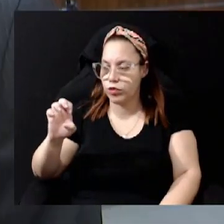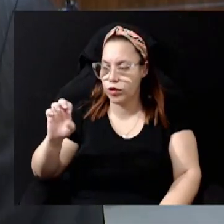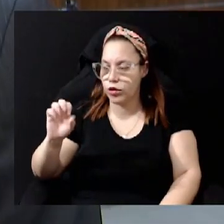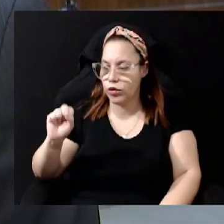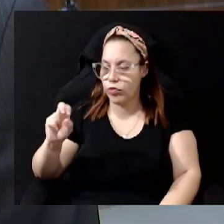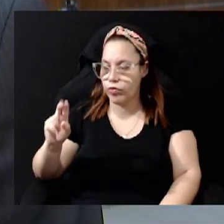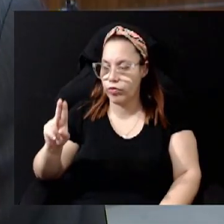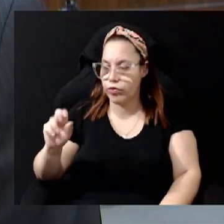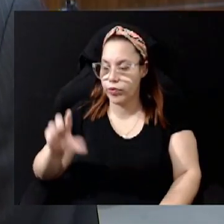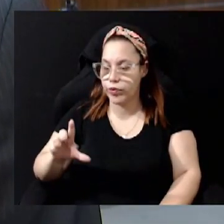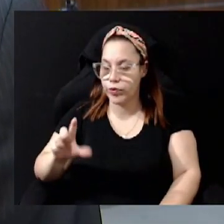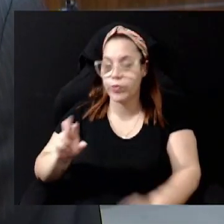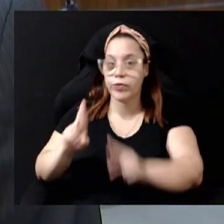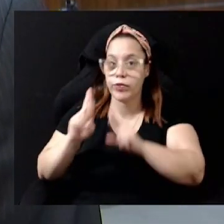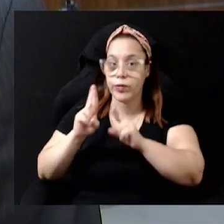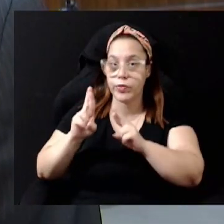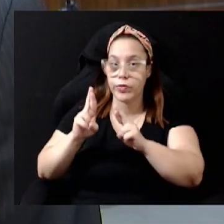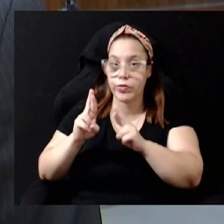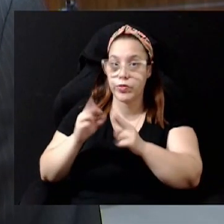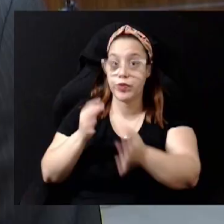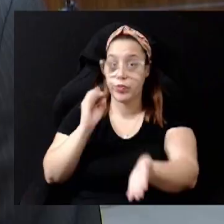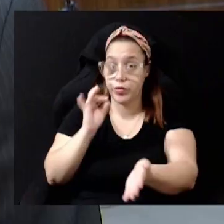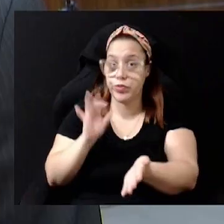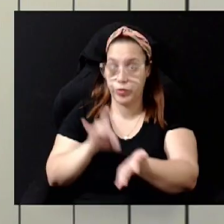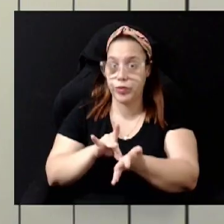seja mais efetivo.